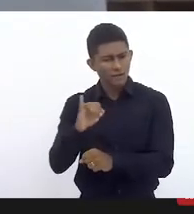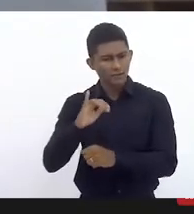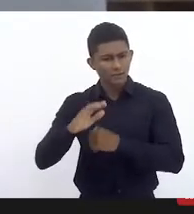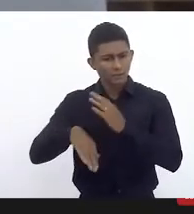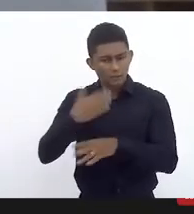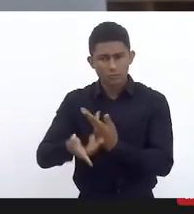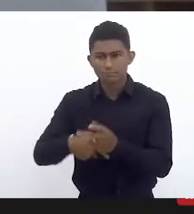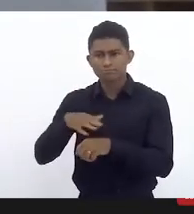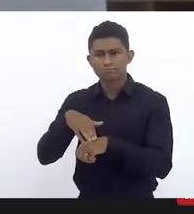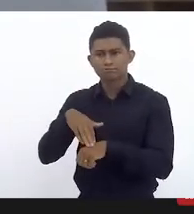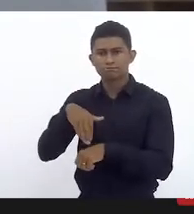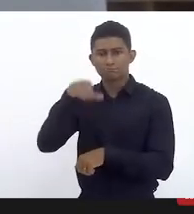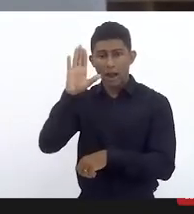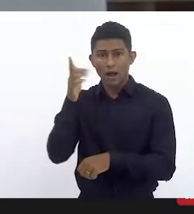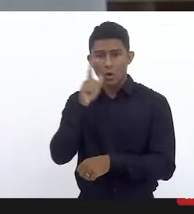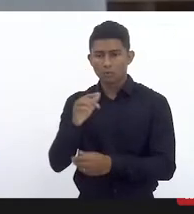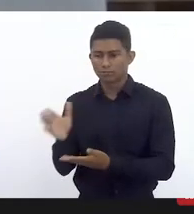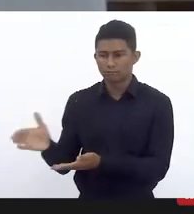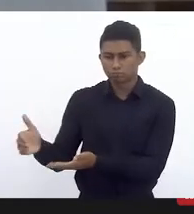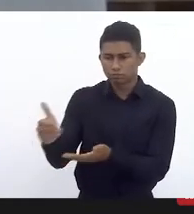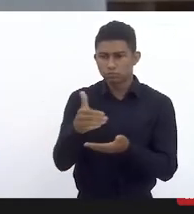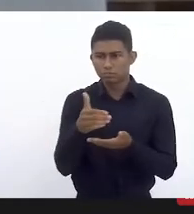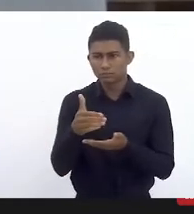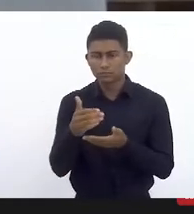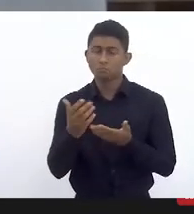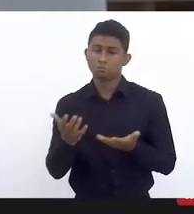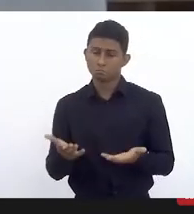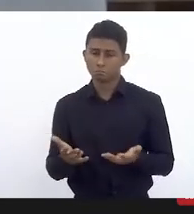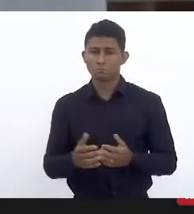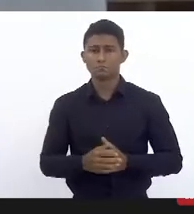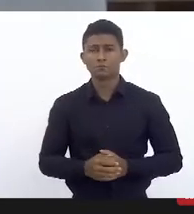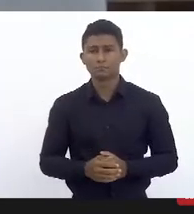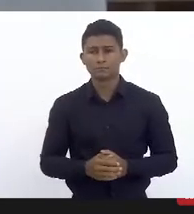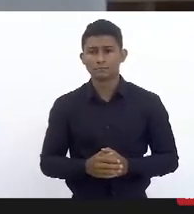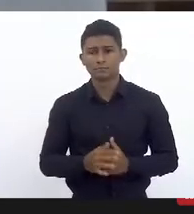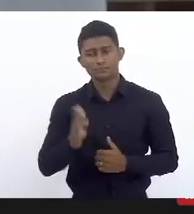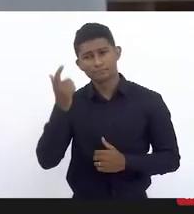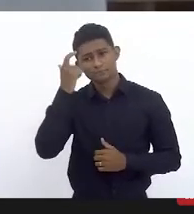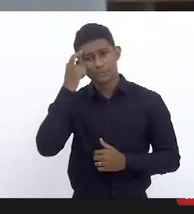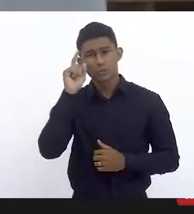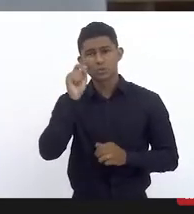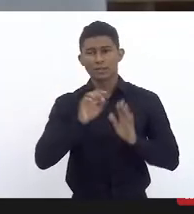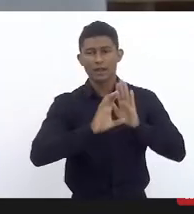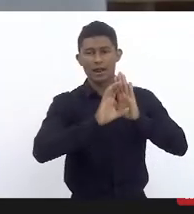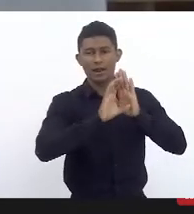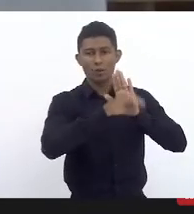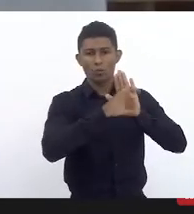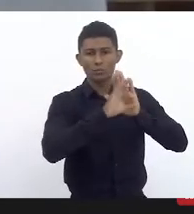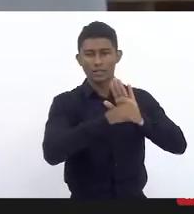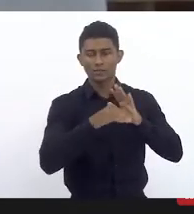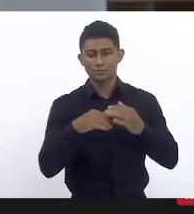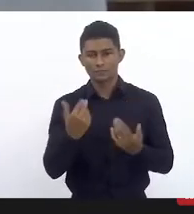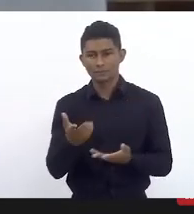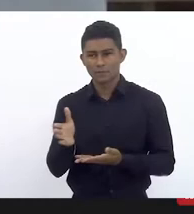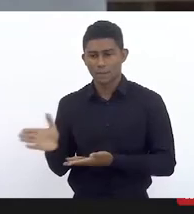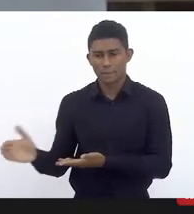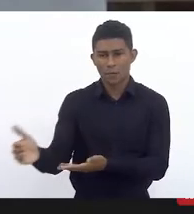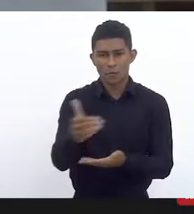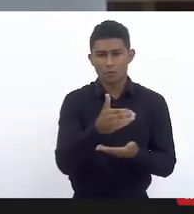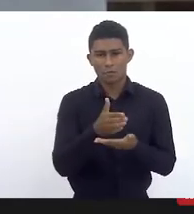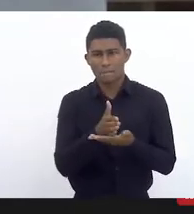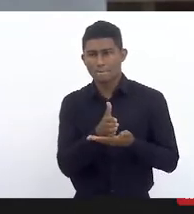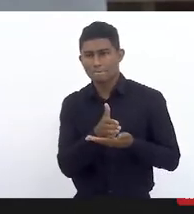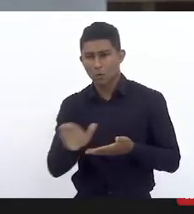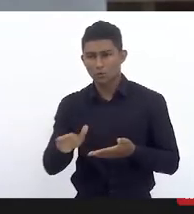verdade, né, na realidade. Então, a relação, quando se trata do conceito de excesso de arrecadação, é